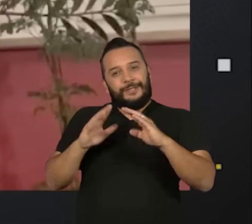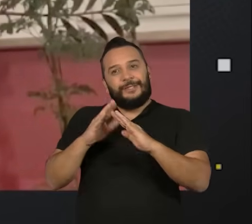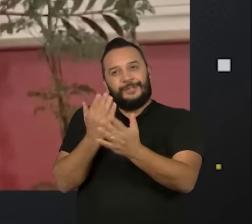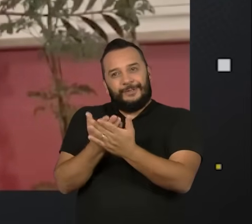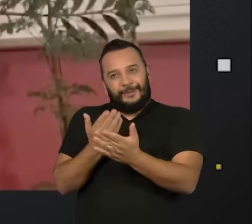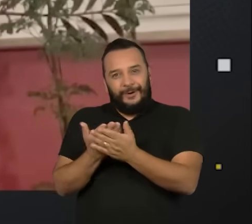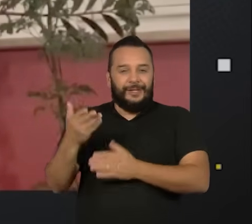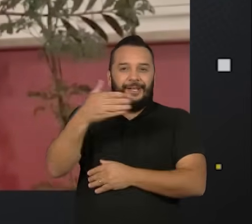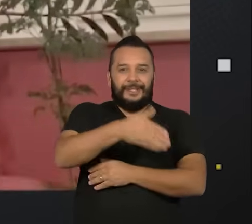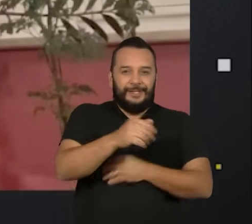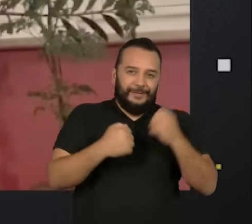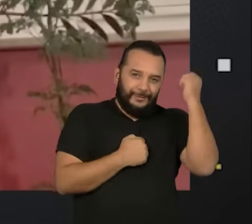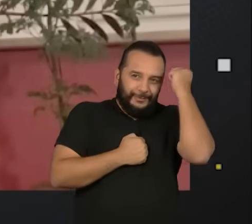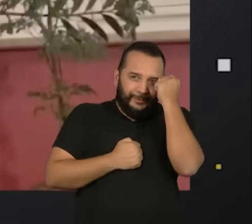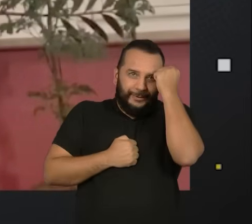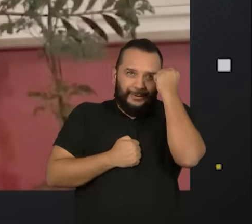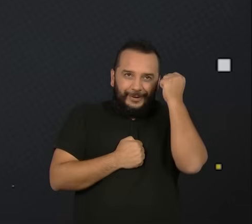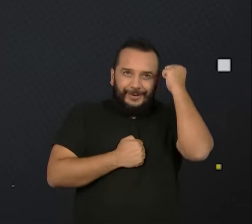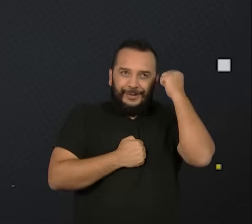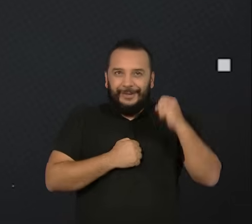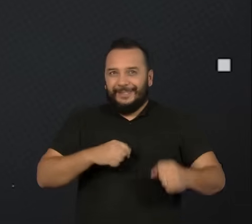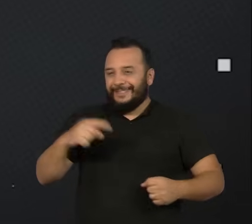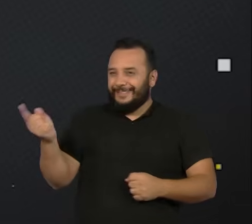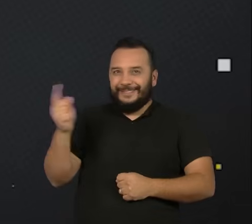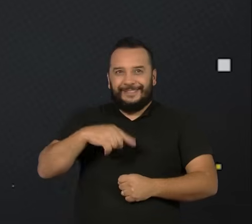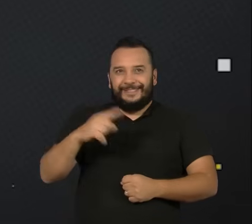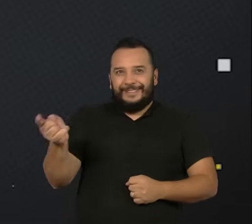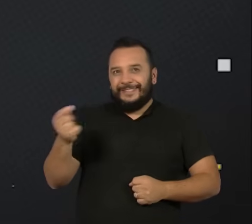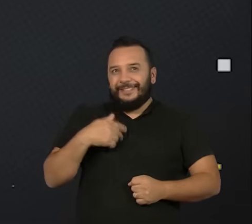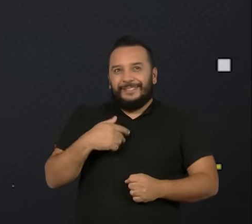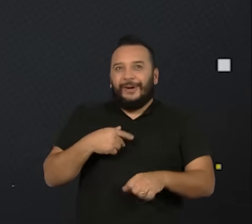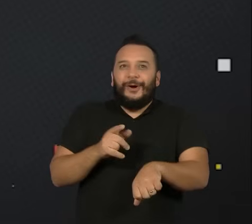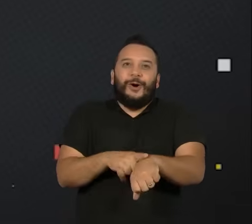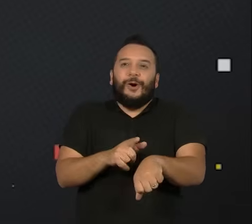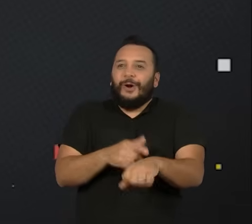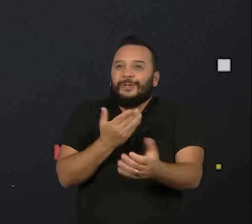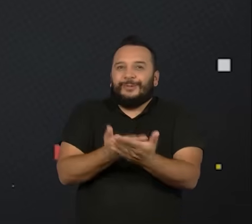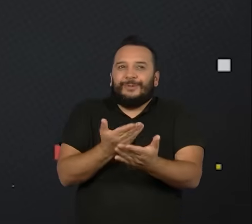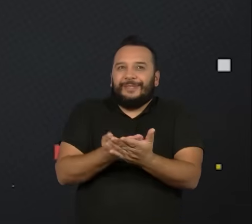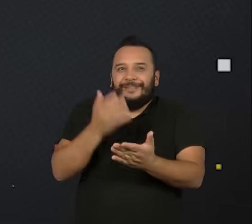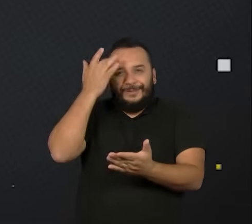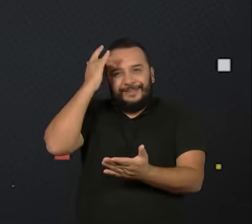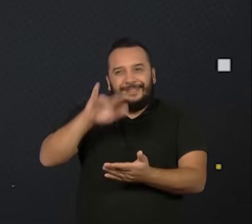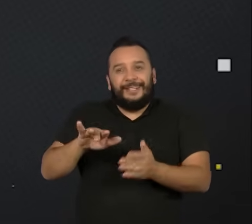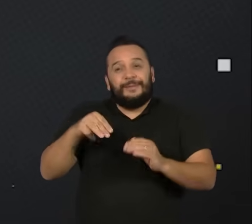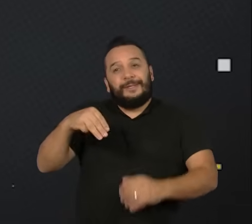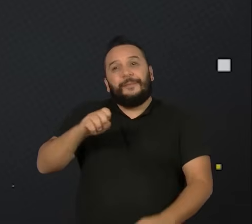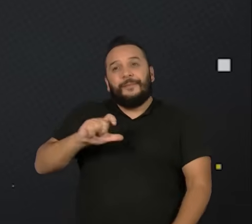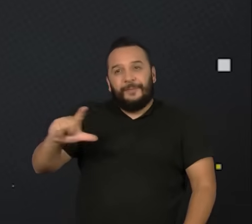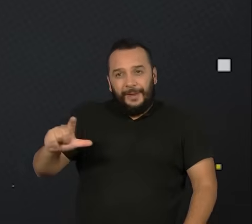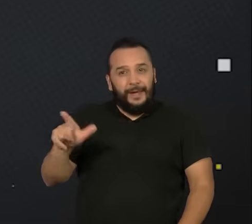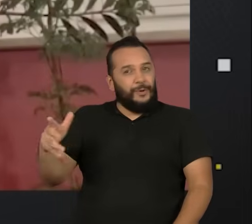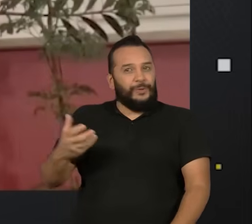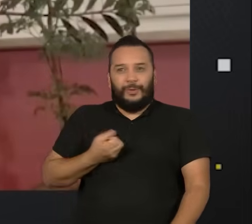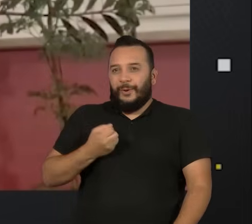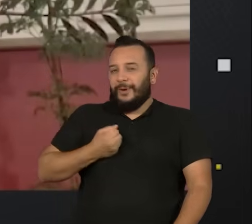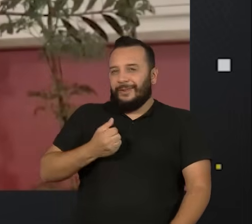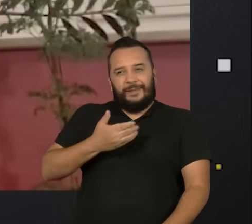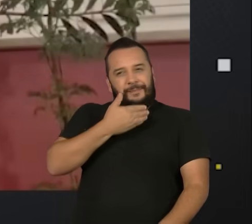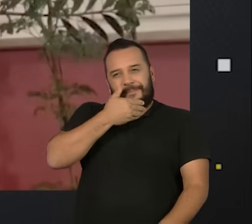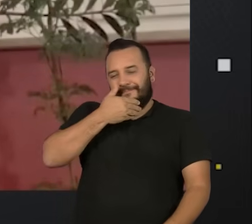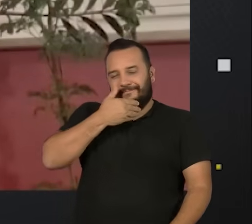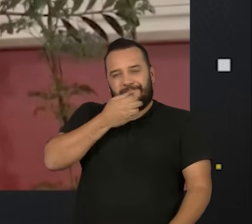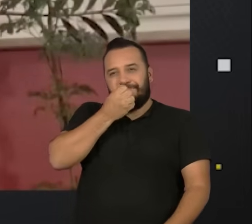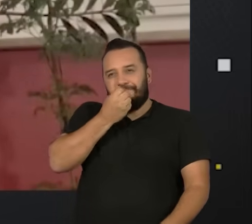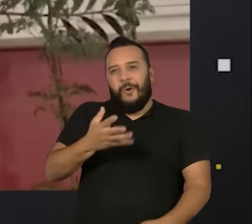escola e ia pro forró. A gente saía do forró e ia pra escola. Não sei que horas a gente estudava, mas a Mel sempre dava um jeito de tirar as melhores notas. Mas a